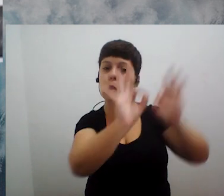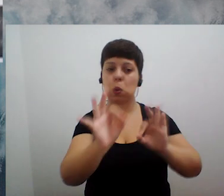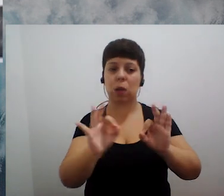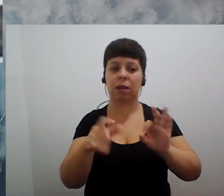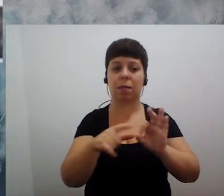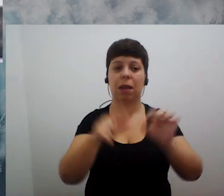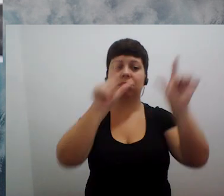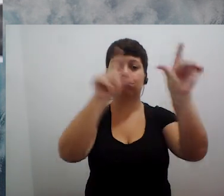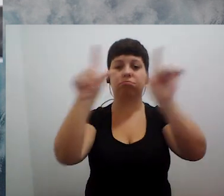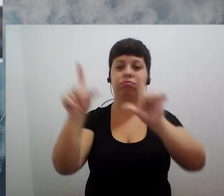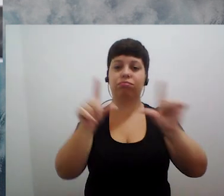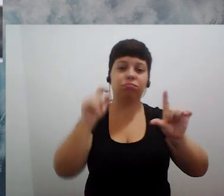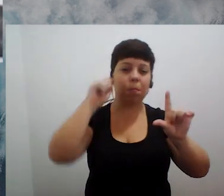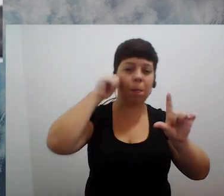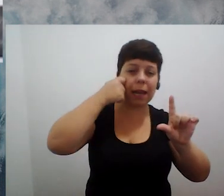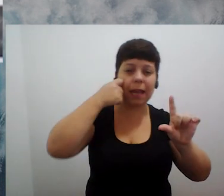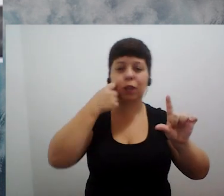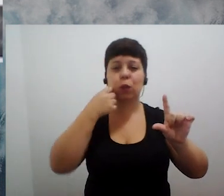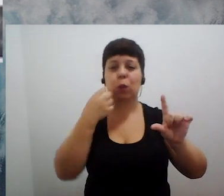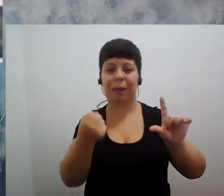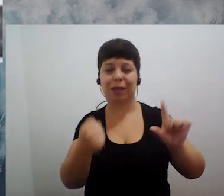minha parede de azulejo preta com branco.